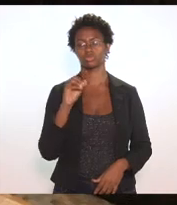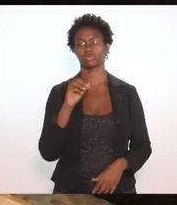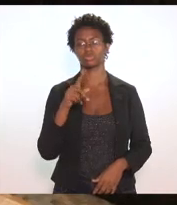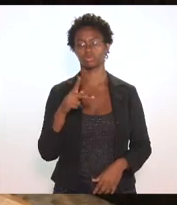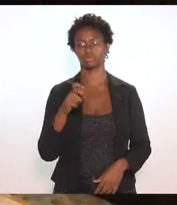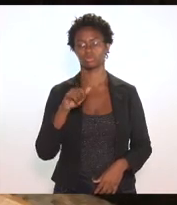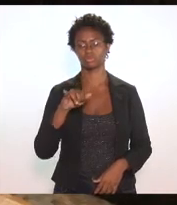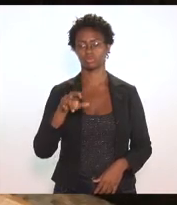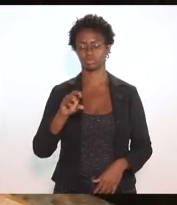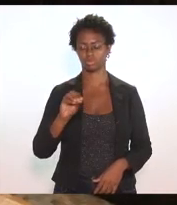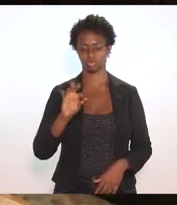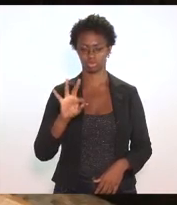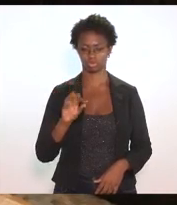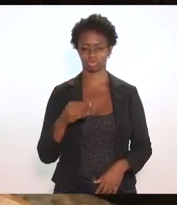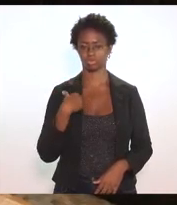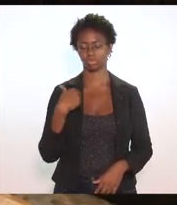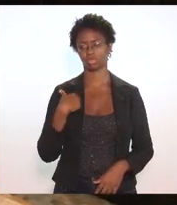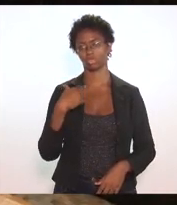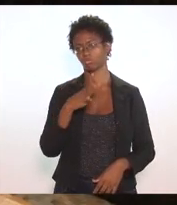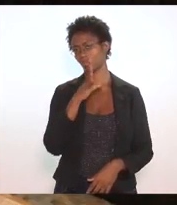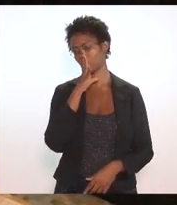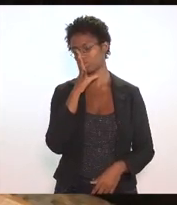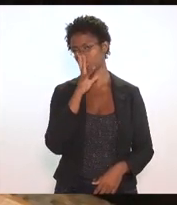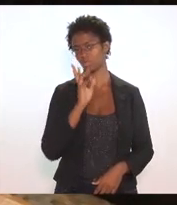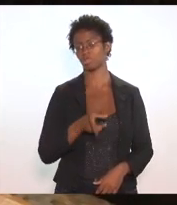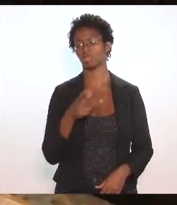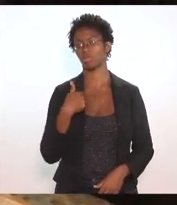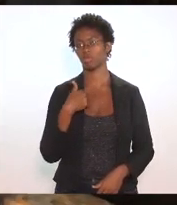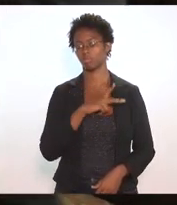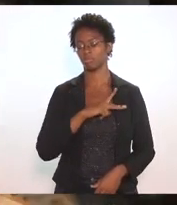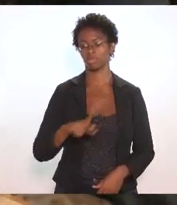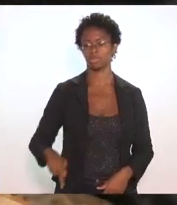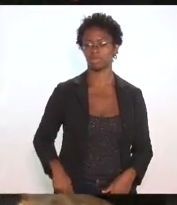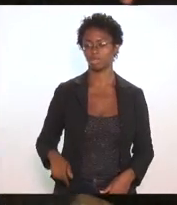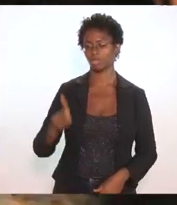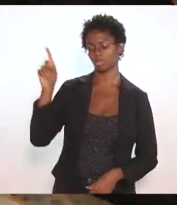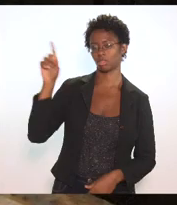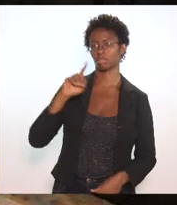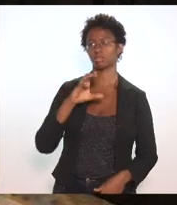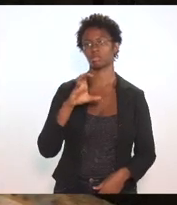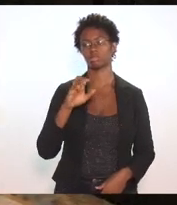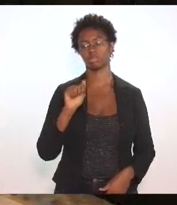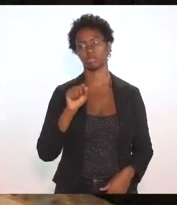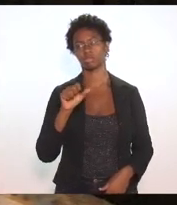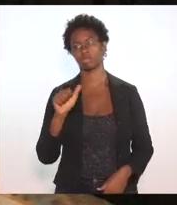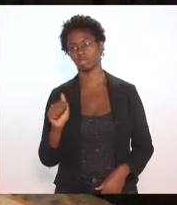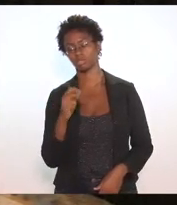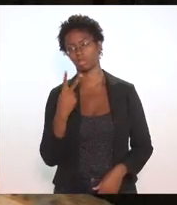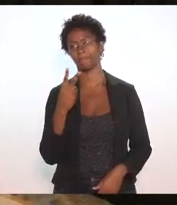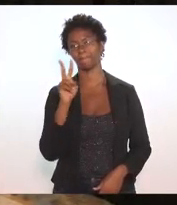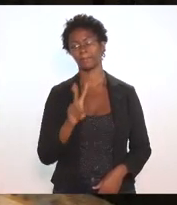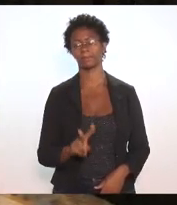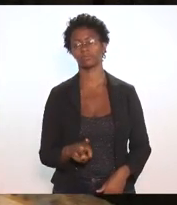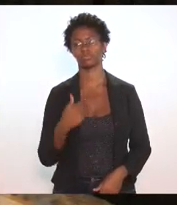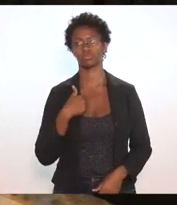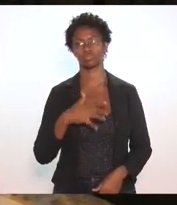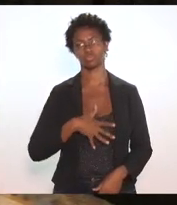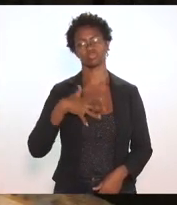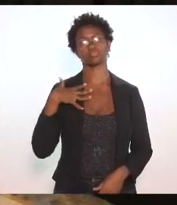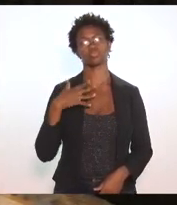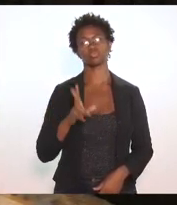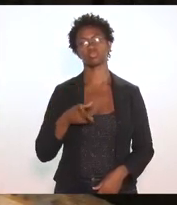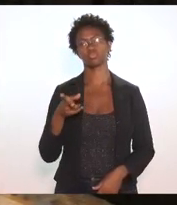uma pessoa que eu aprendi a admirar quando fui presidente do SEASA por duas vezes. Tive a honra de diversas vezes